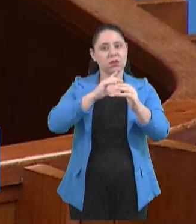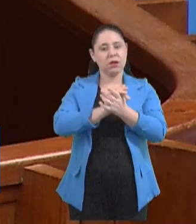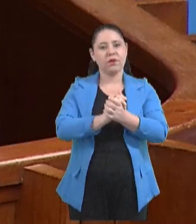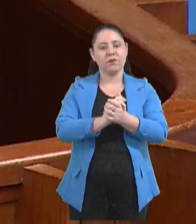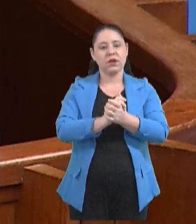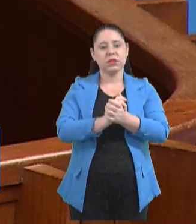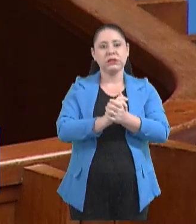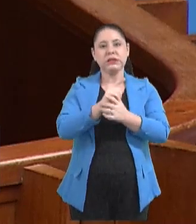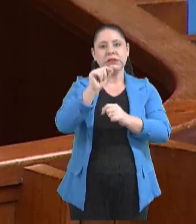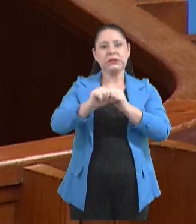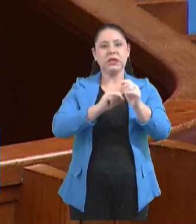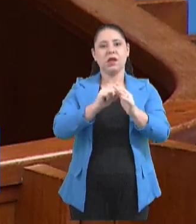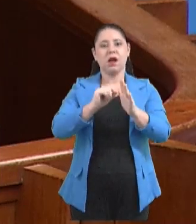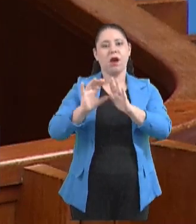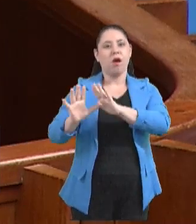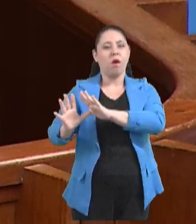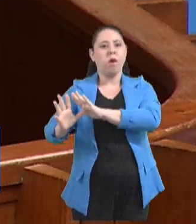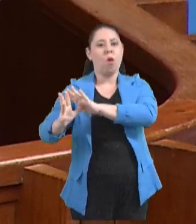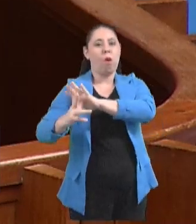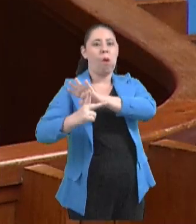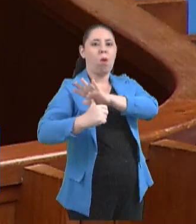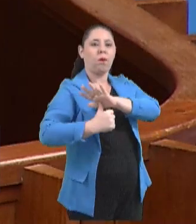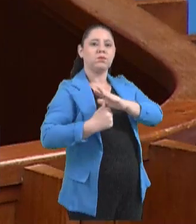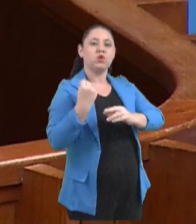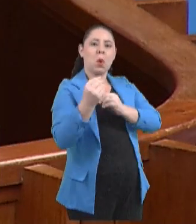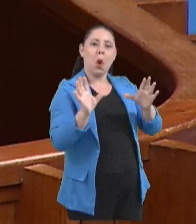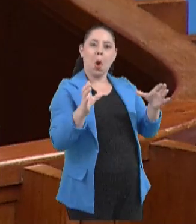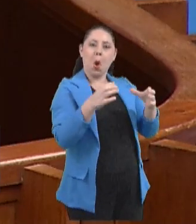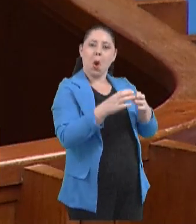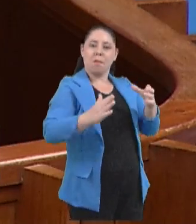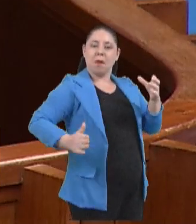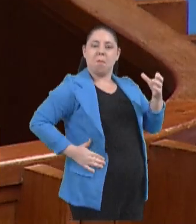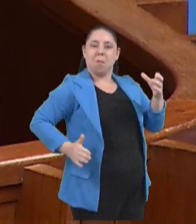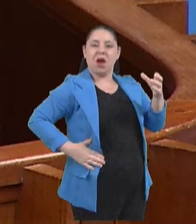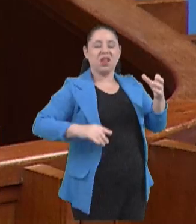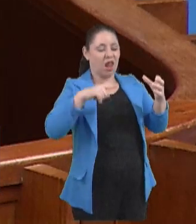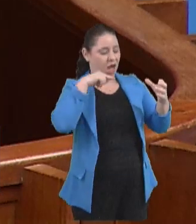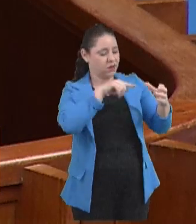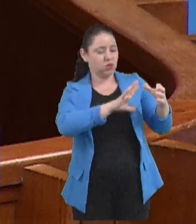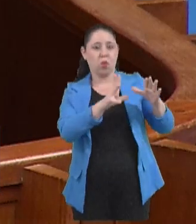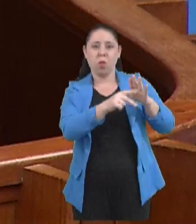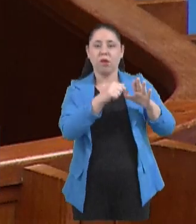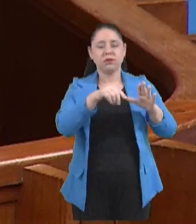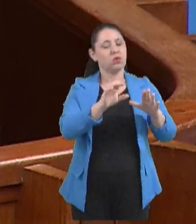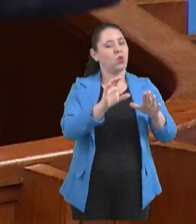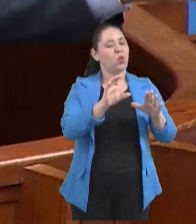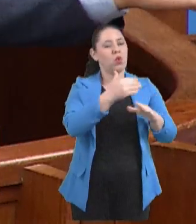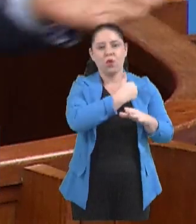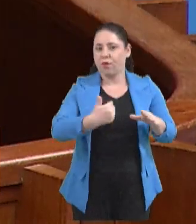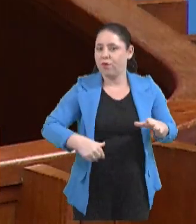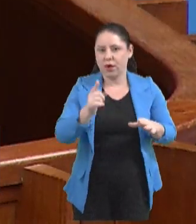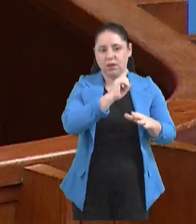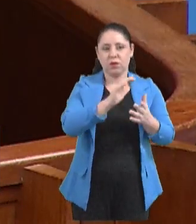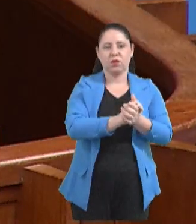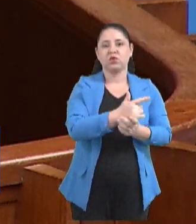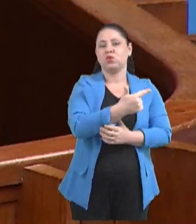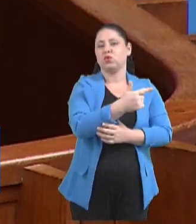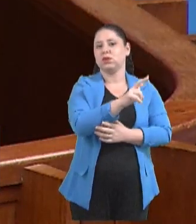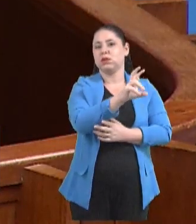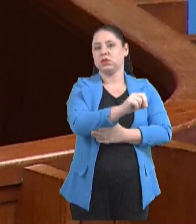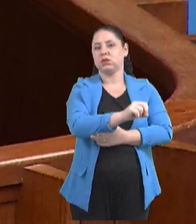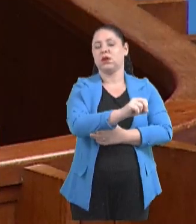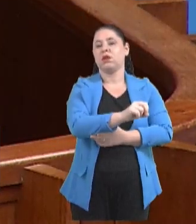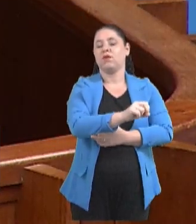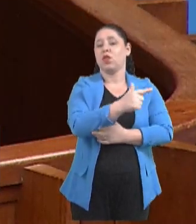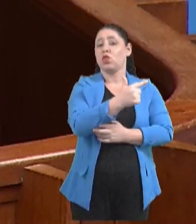foi desviado do INSS através de uma quadrilha formada, que não é nesse governo, mas nesse governo saiu de 250 e foi